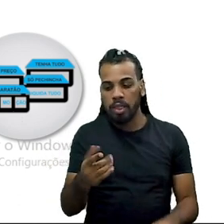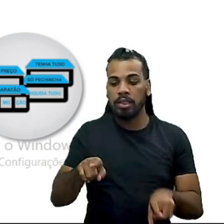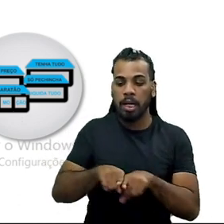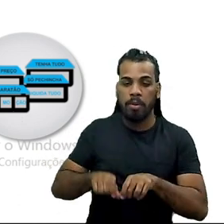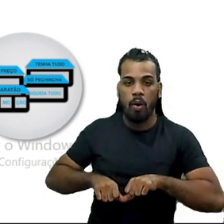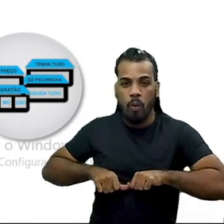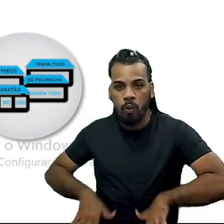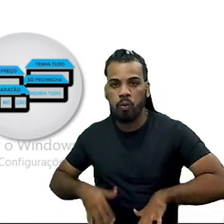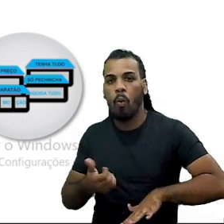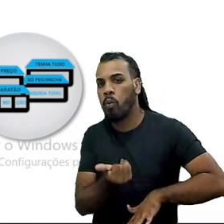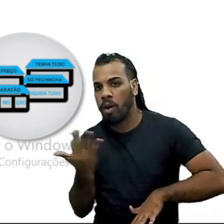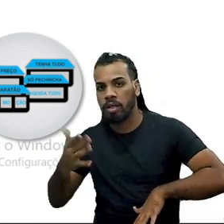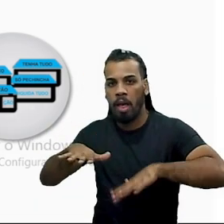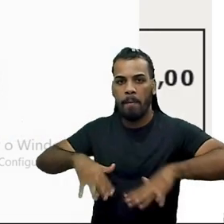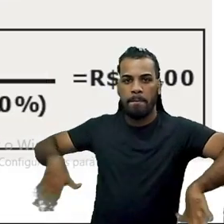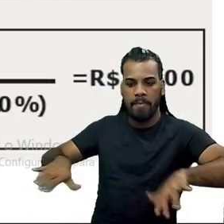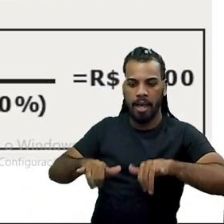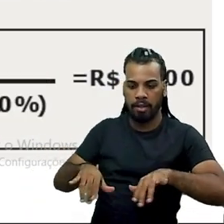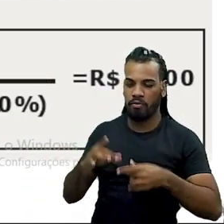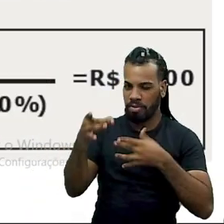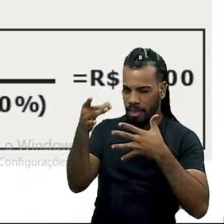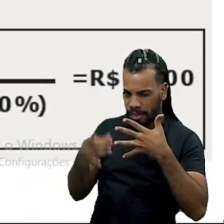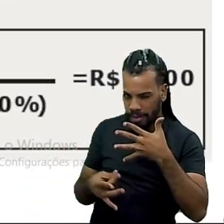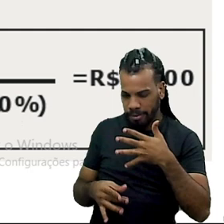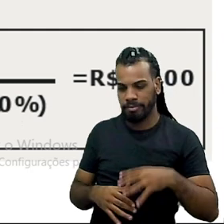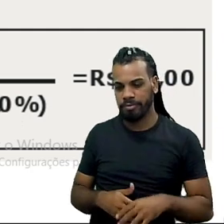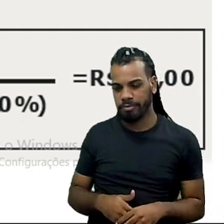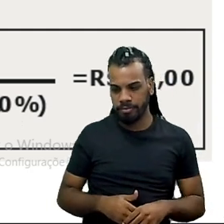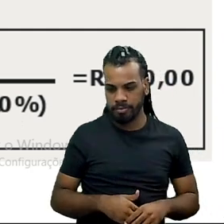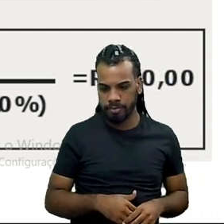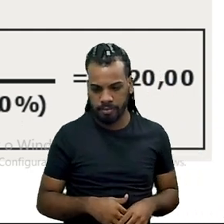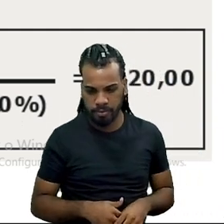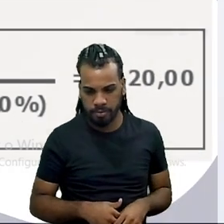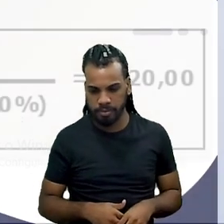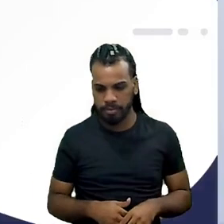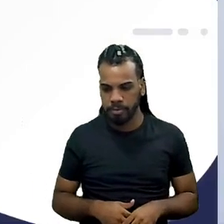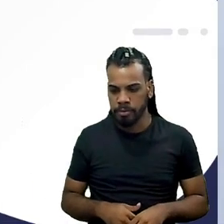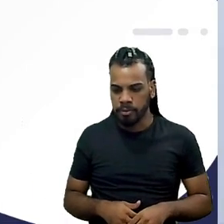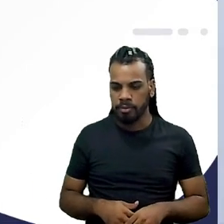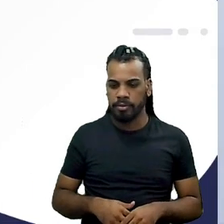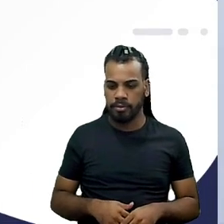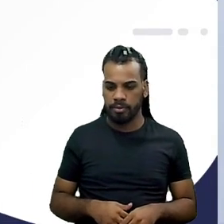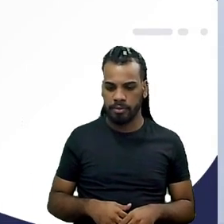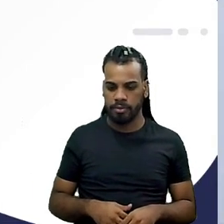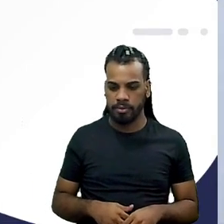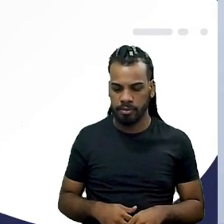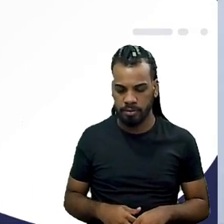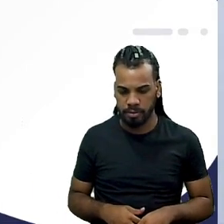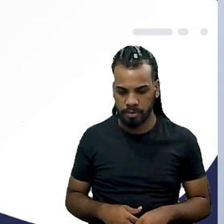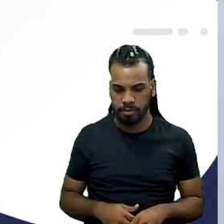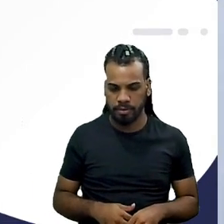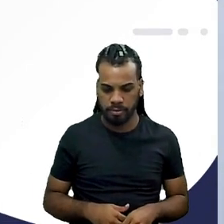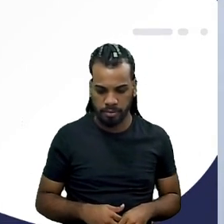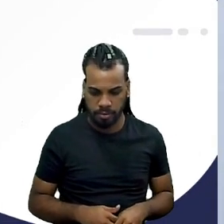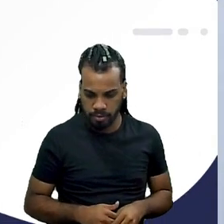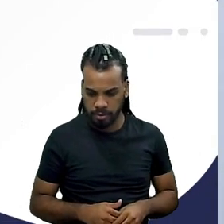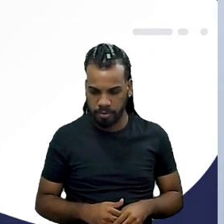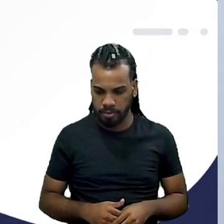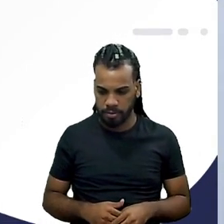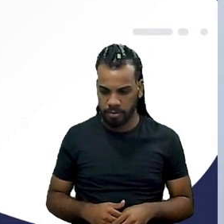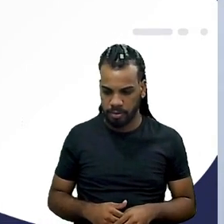mercado. Vamos detalhar um pouco cada um deles. Olha, nesse caso aqui, eu tenho, quando eu